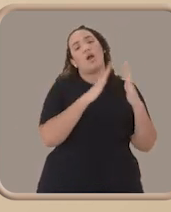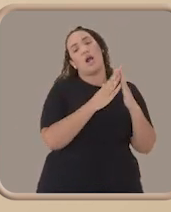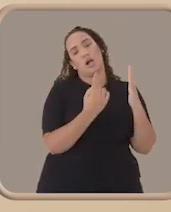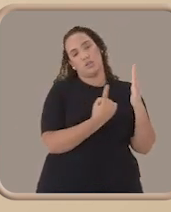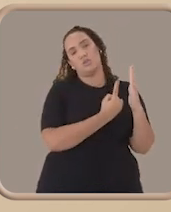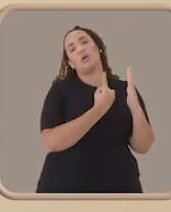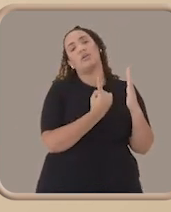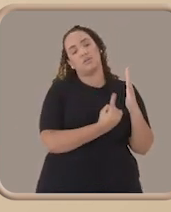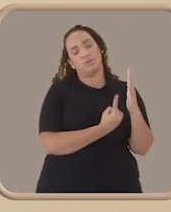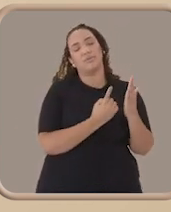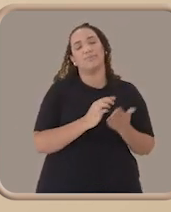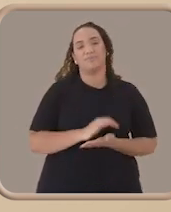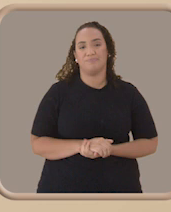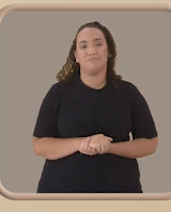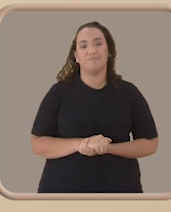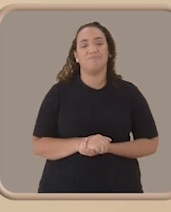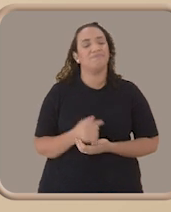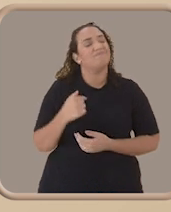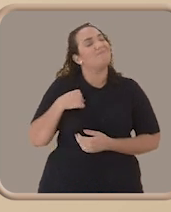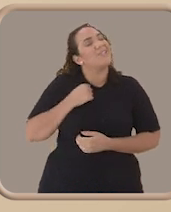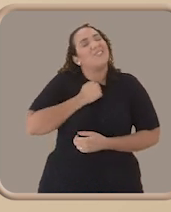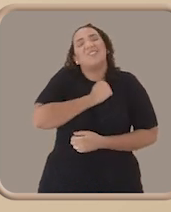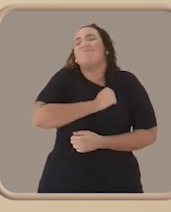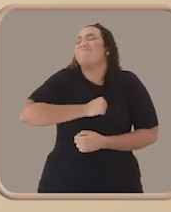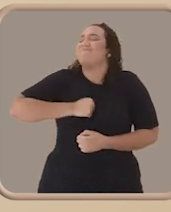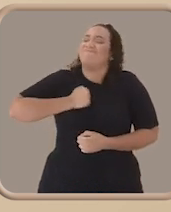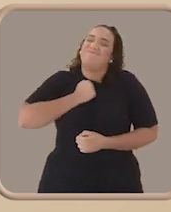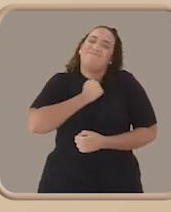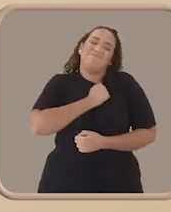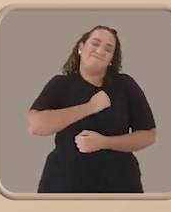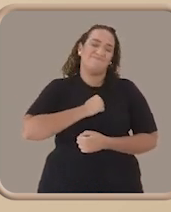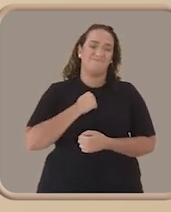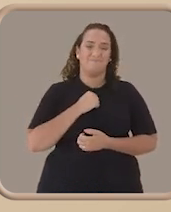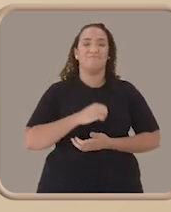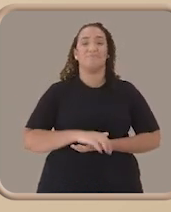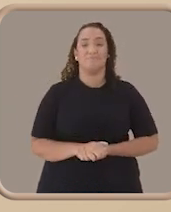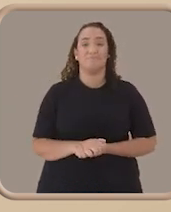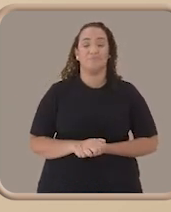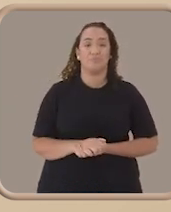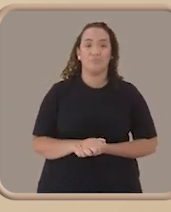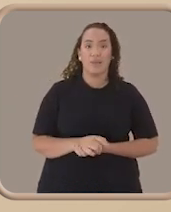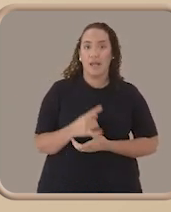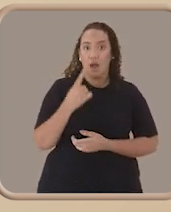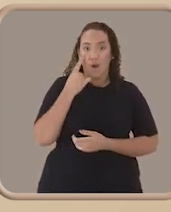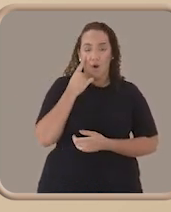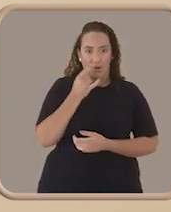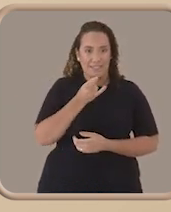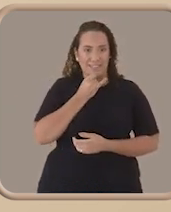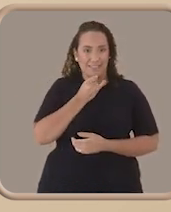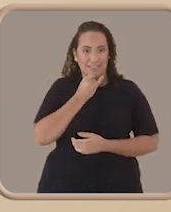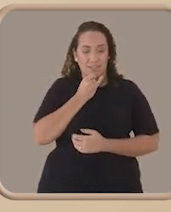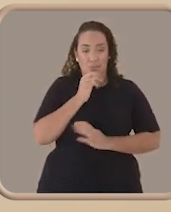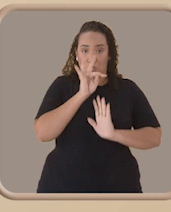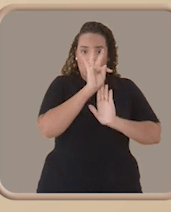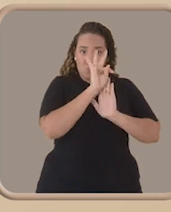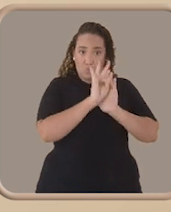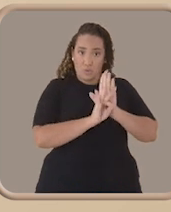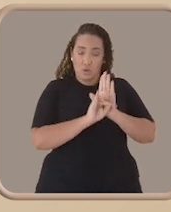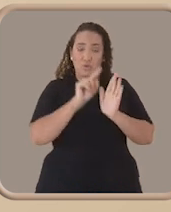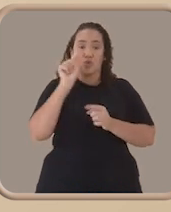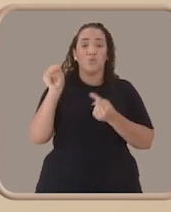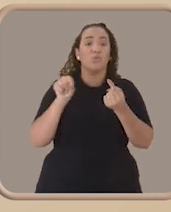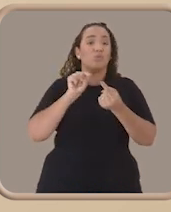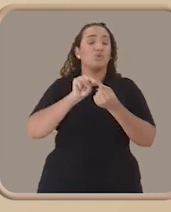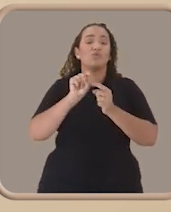casa mesmo. Estou com muita saudade. Nesse exemplo, o corpo do texto teve o objetivo de contar